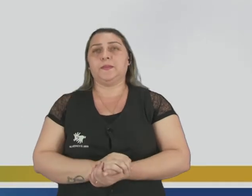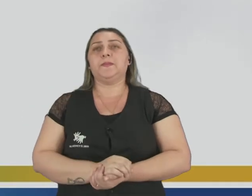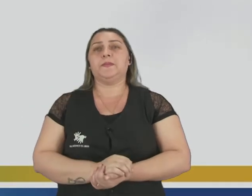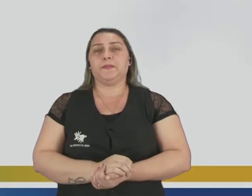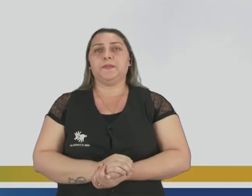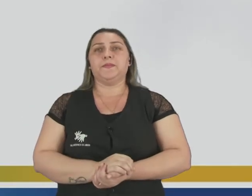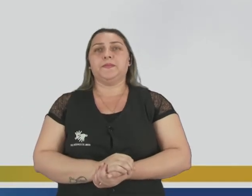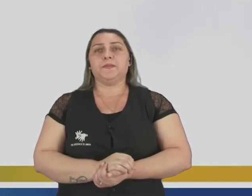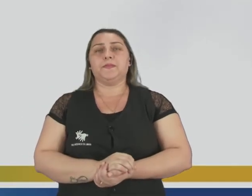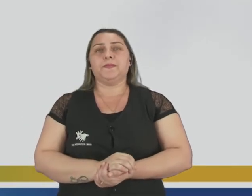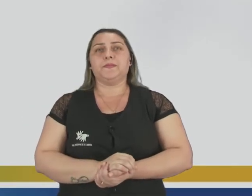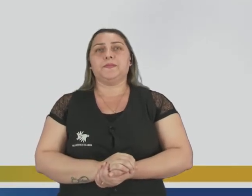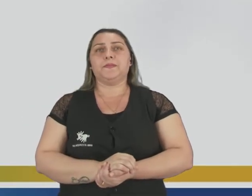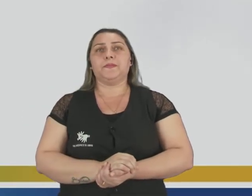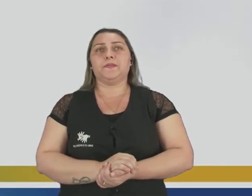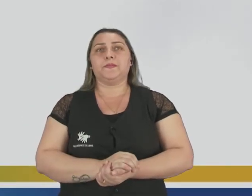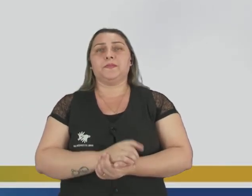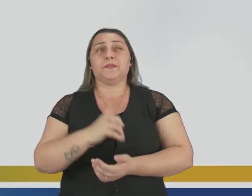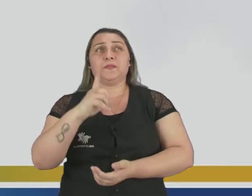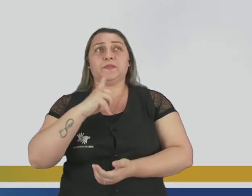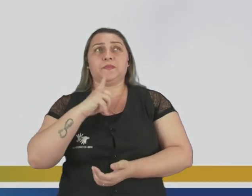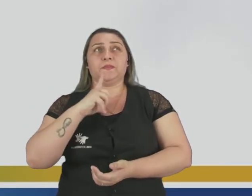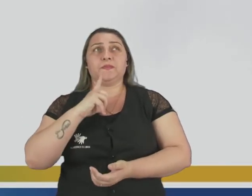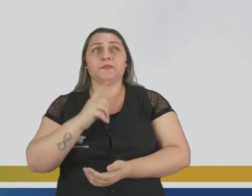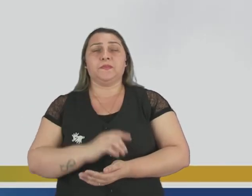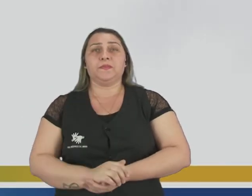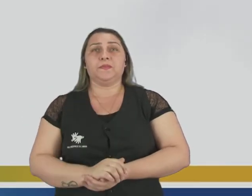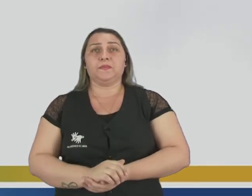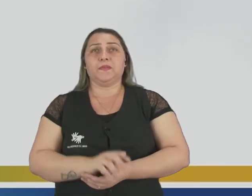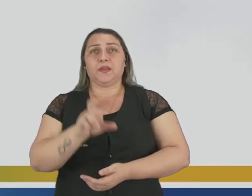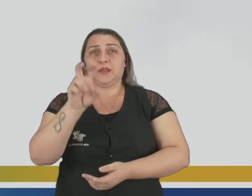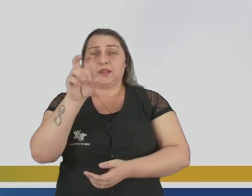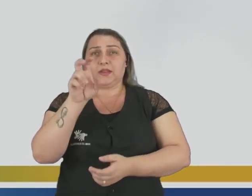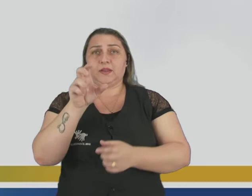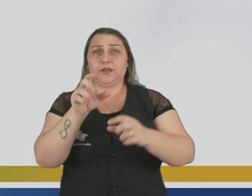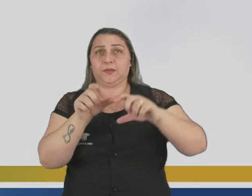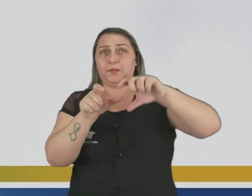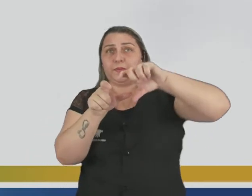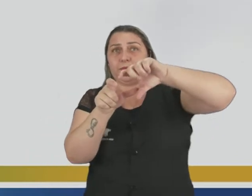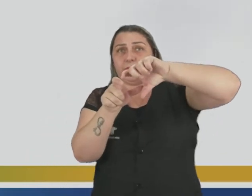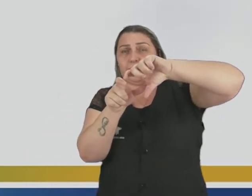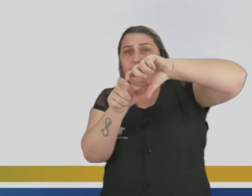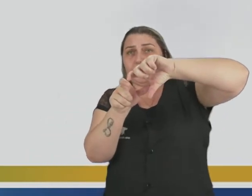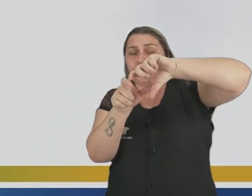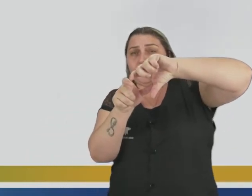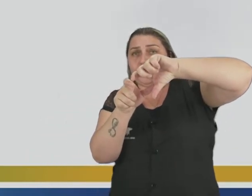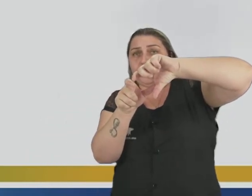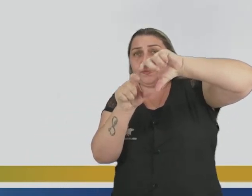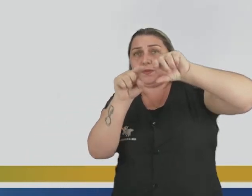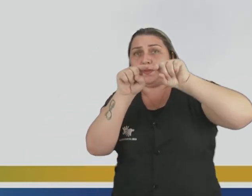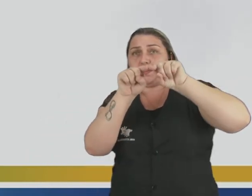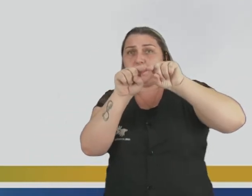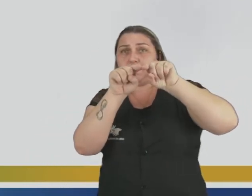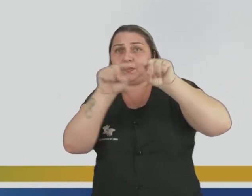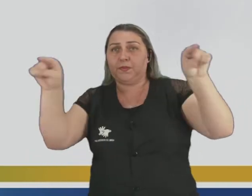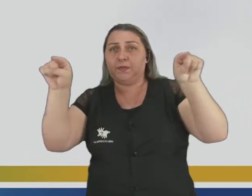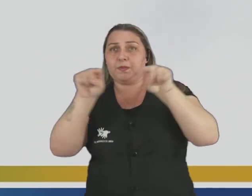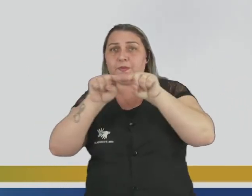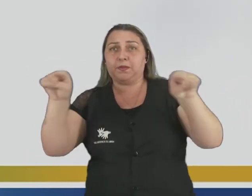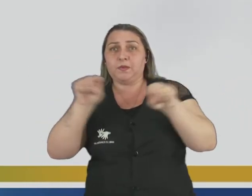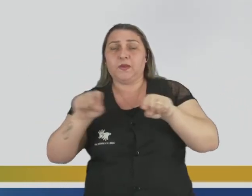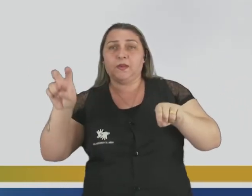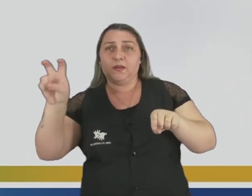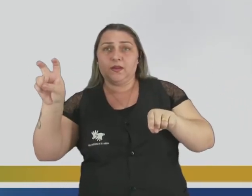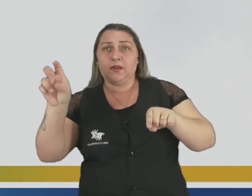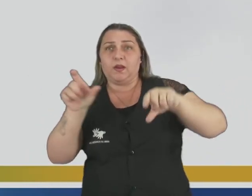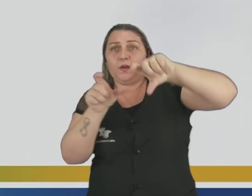né? E nessa tabela nós temos 5 linhas e 3 colunas. Observe,